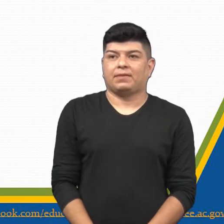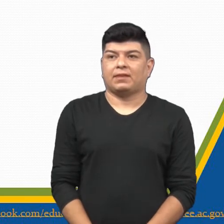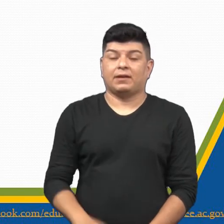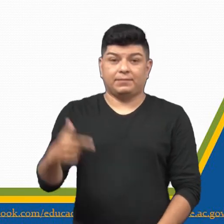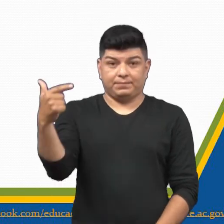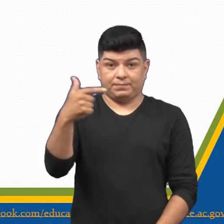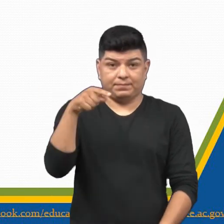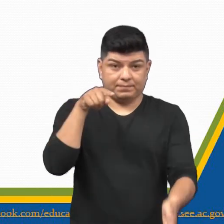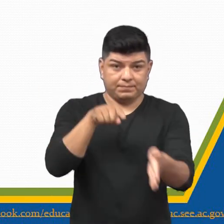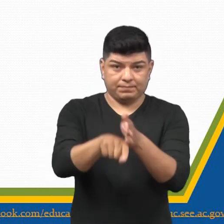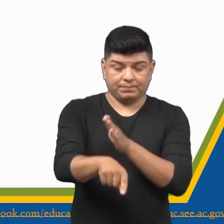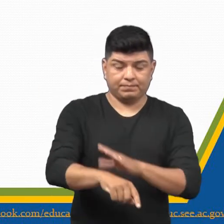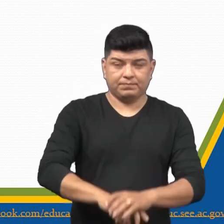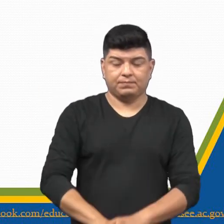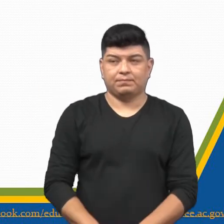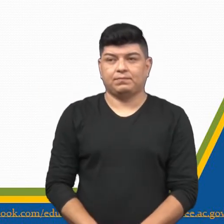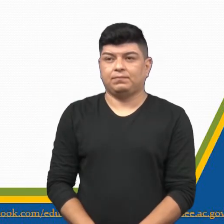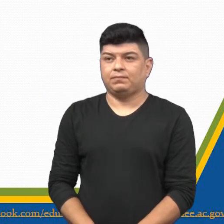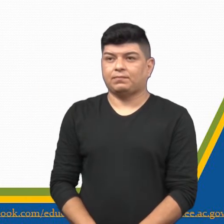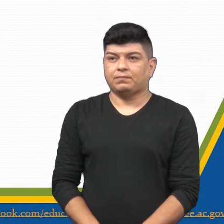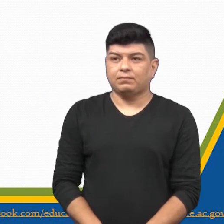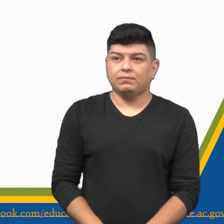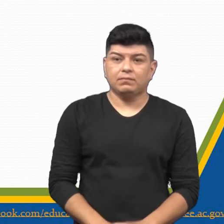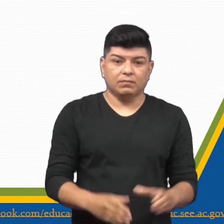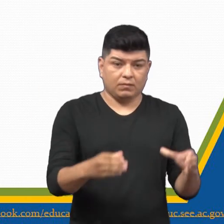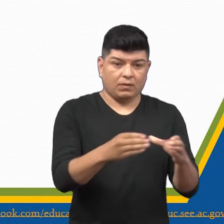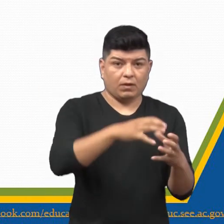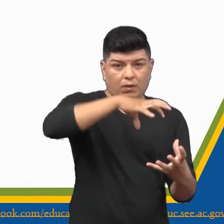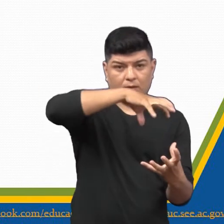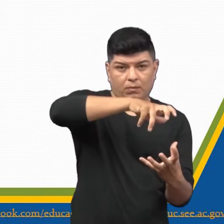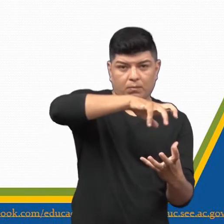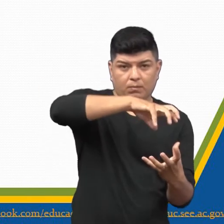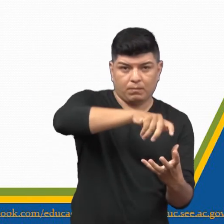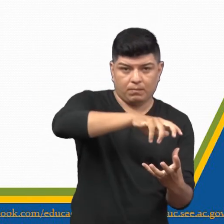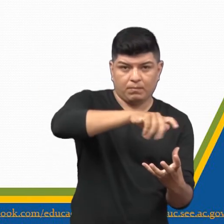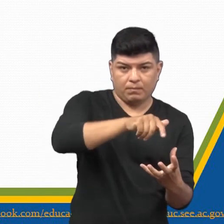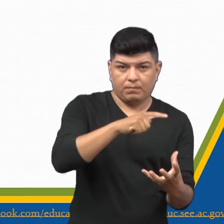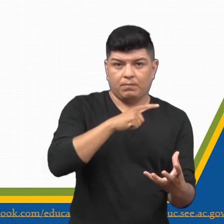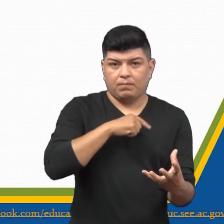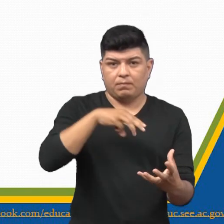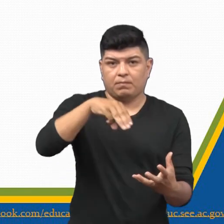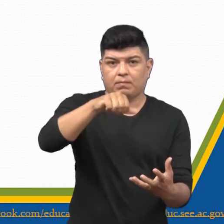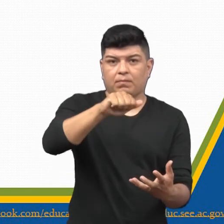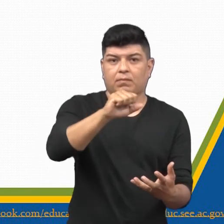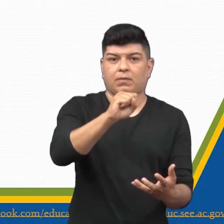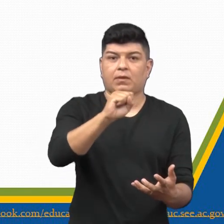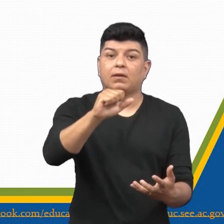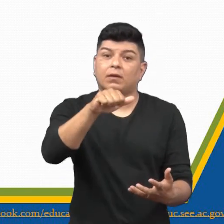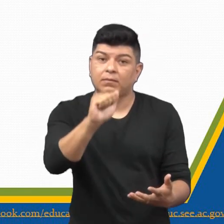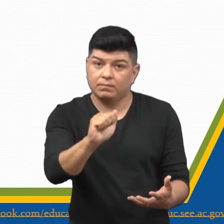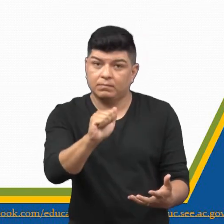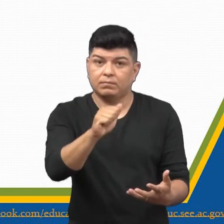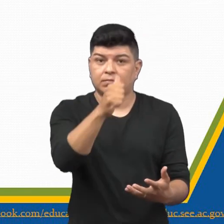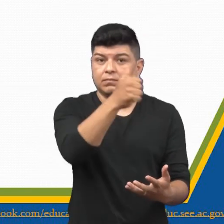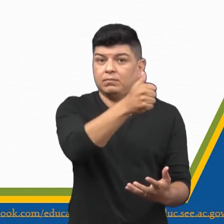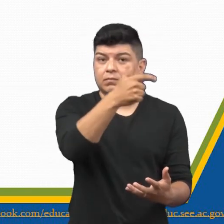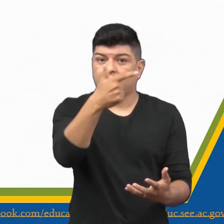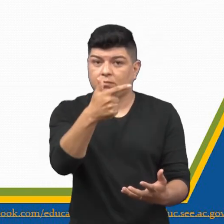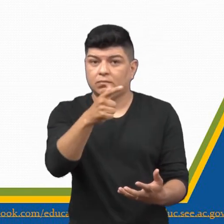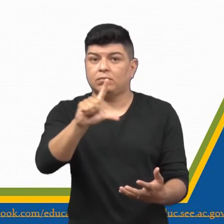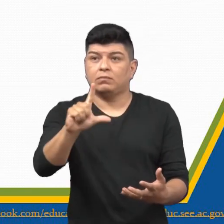Vamos para uma segunda questão. Em um recipiente fechado, certa massa de gás ideal ocupa um volume de 12 litros